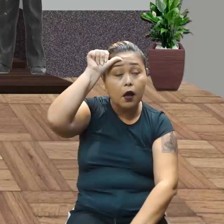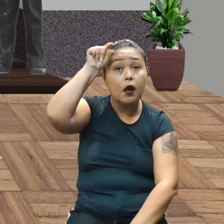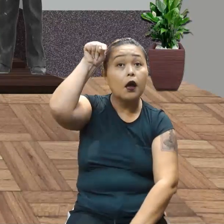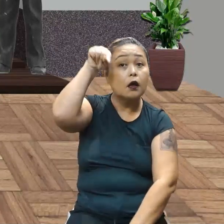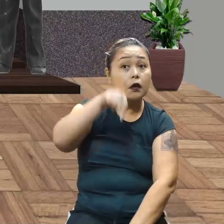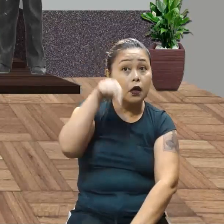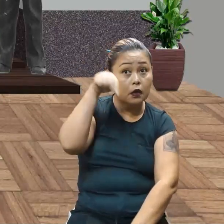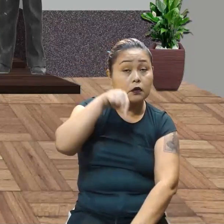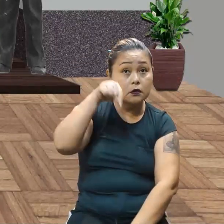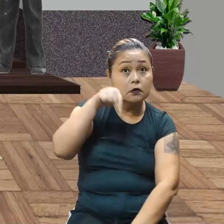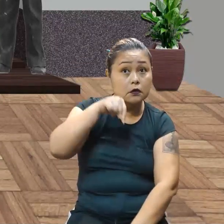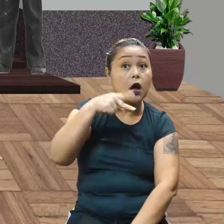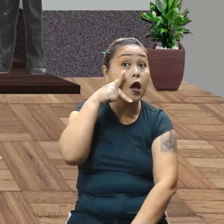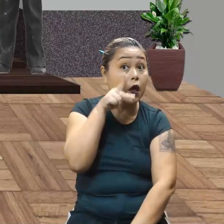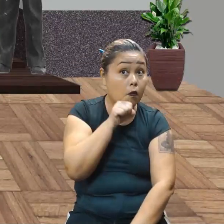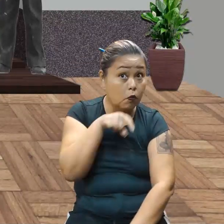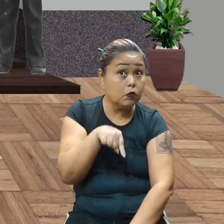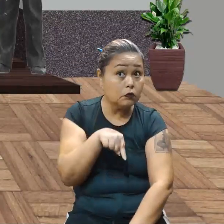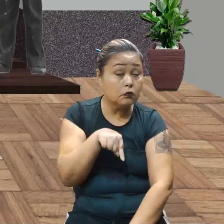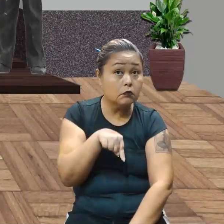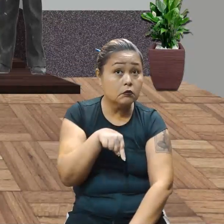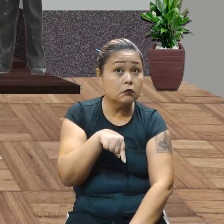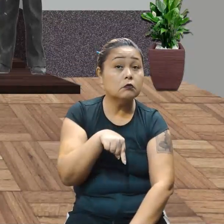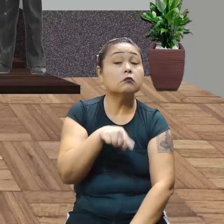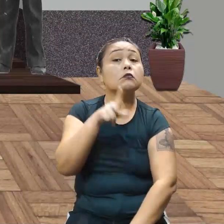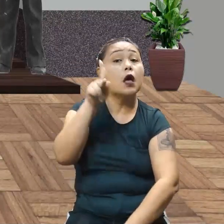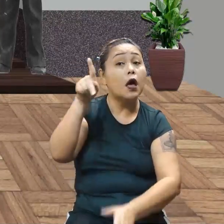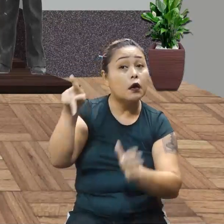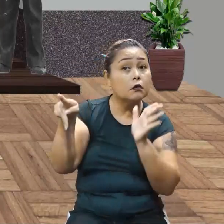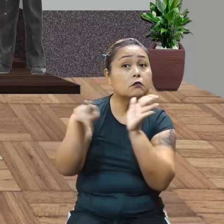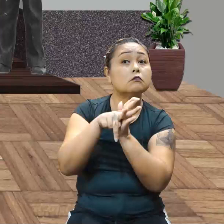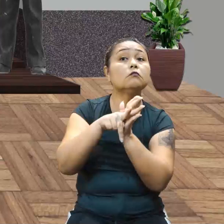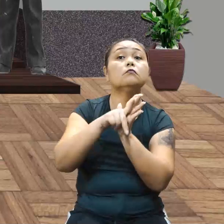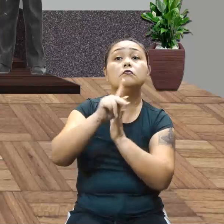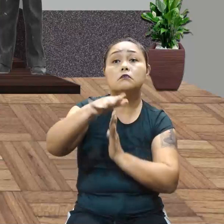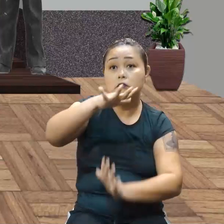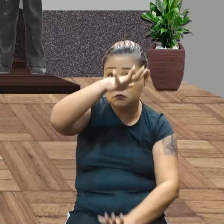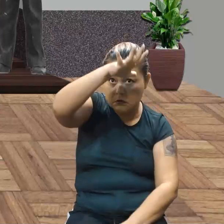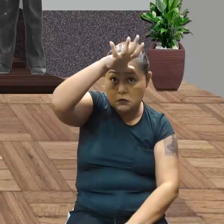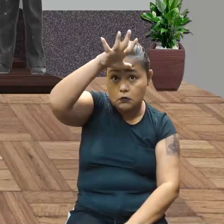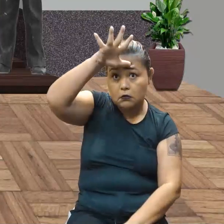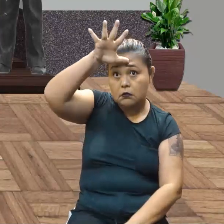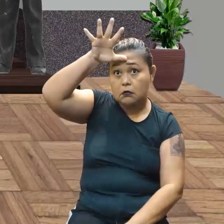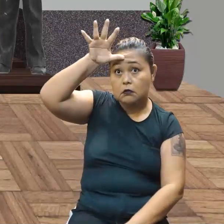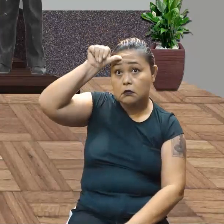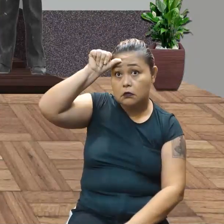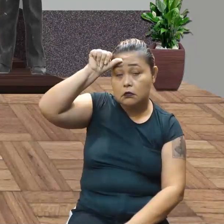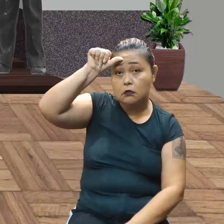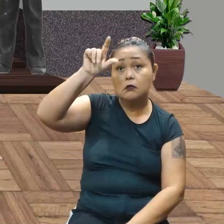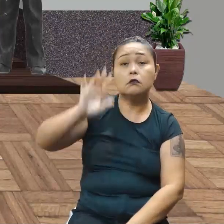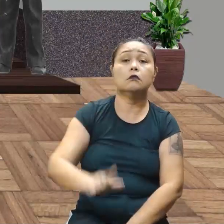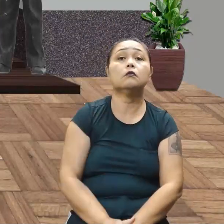onde nós estamos, em Porto Velho, pertencia ao Amazonas.